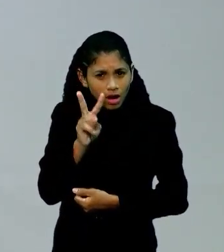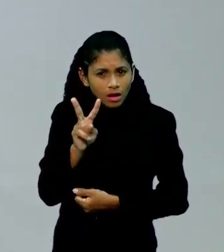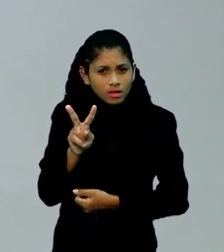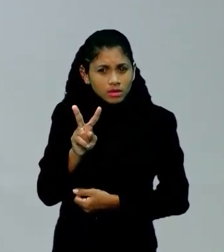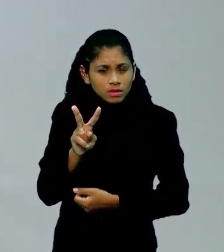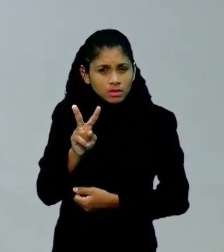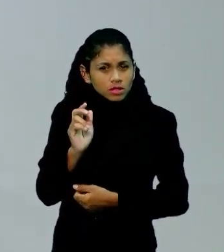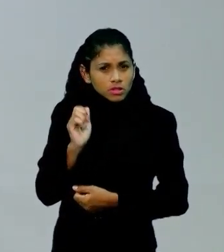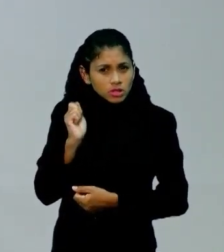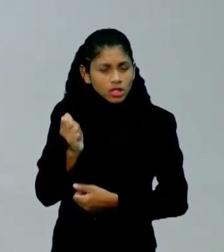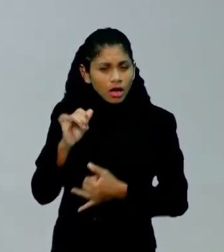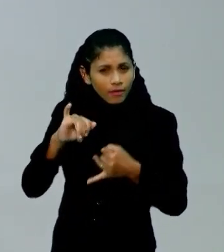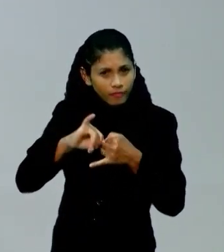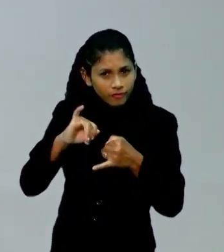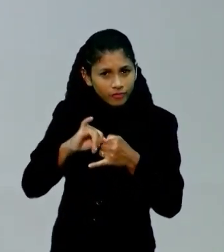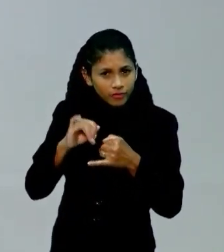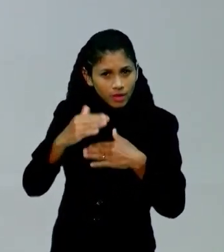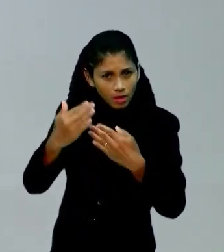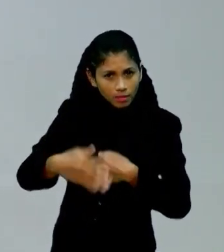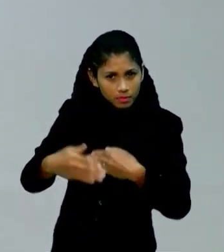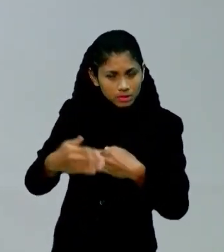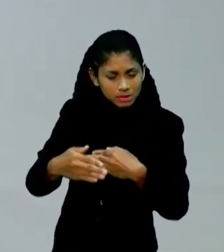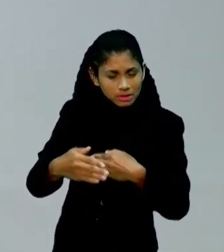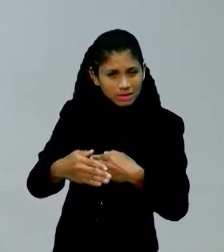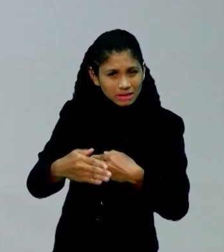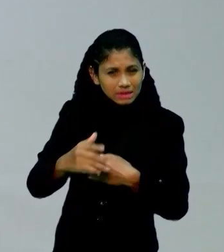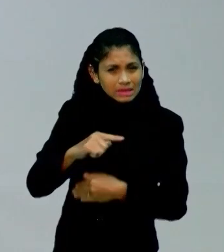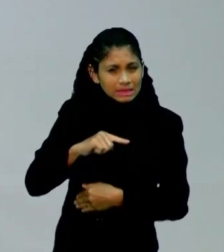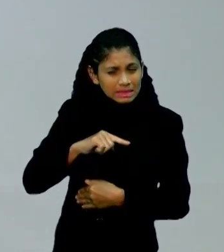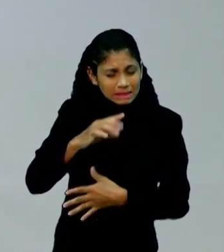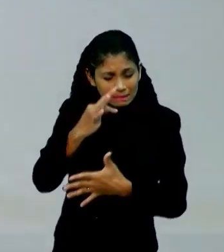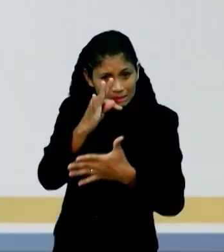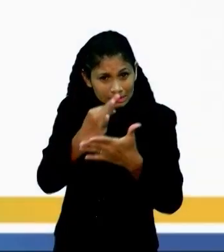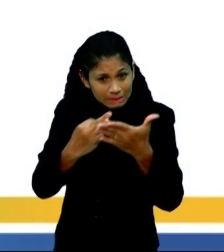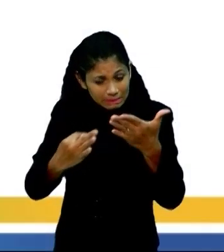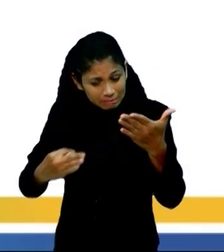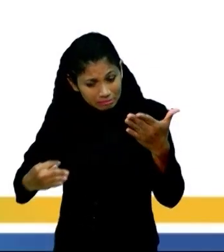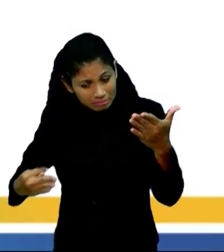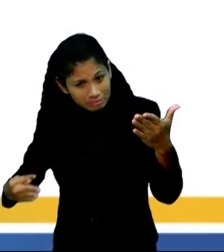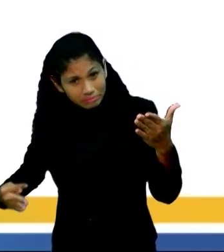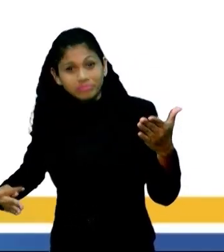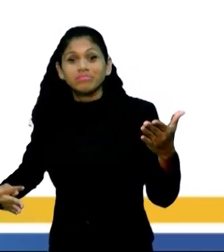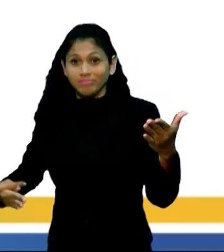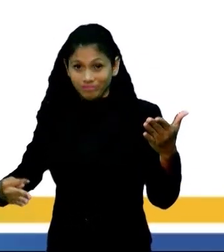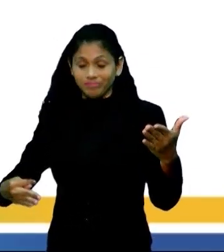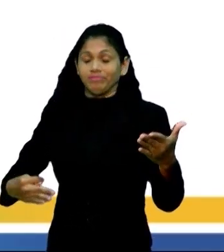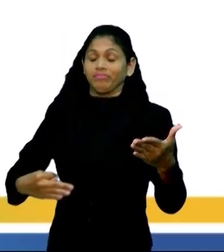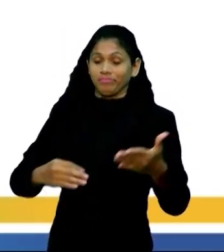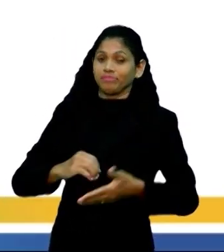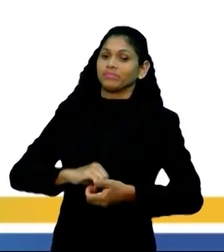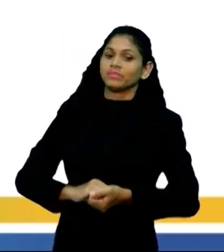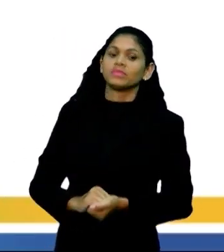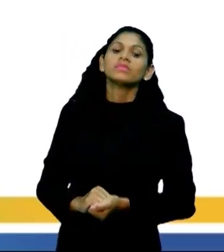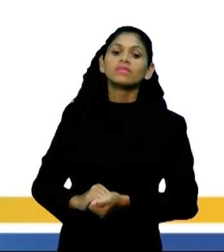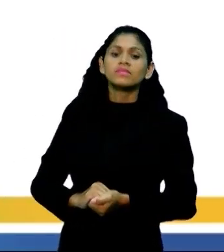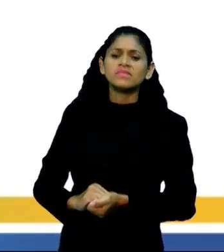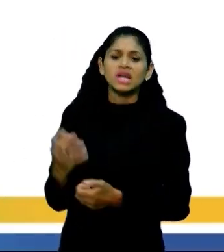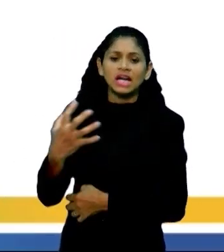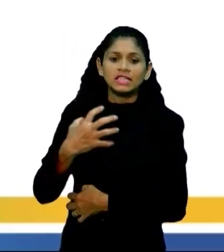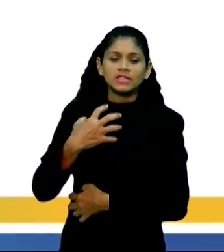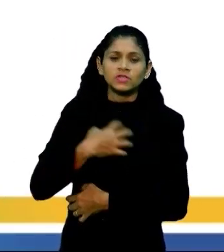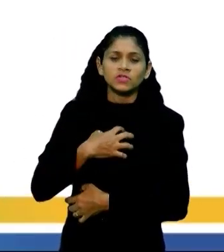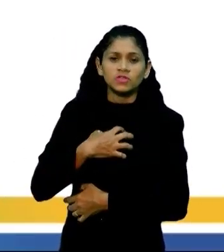Nenzinho uma questãozinha é cada texto aqui ó Leia só leia vamos lá efeito e consequência